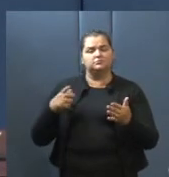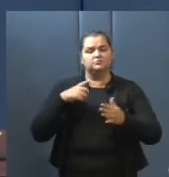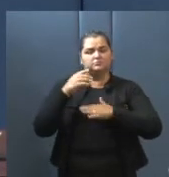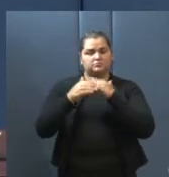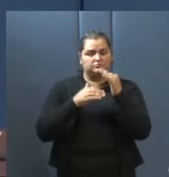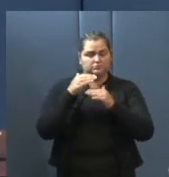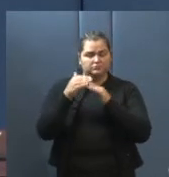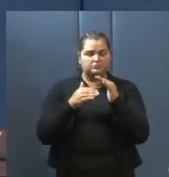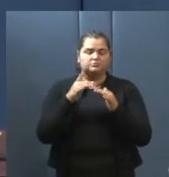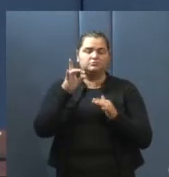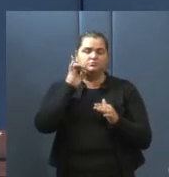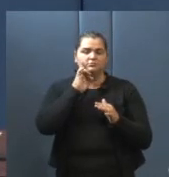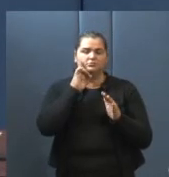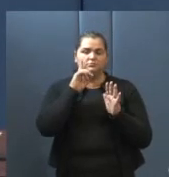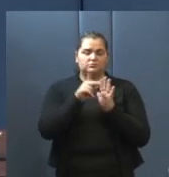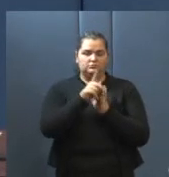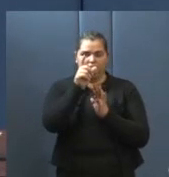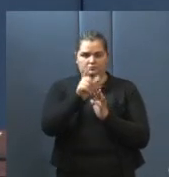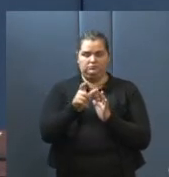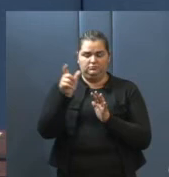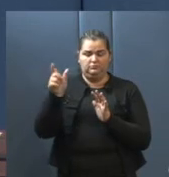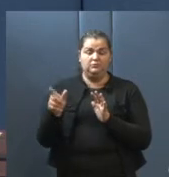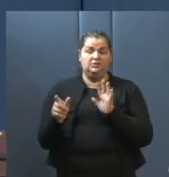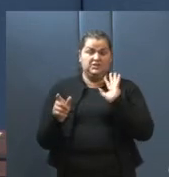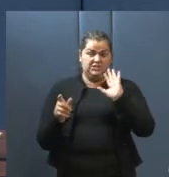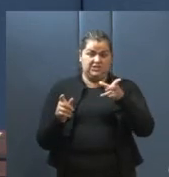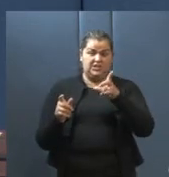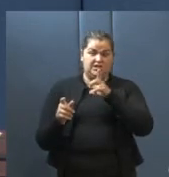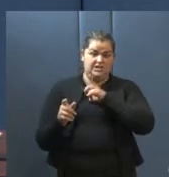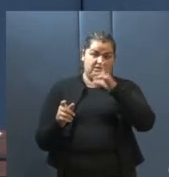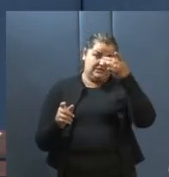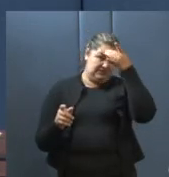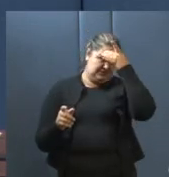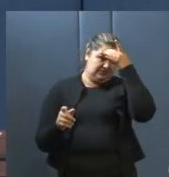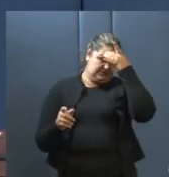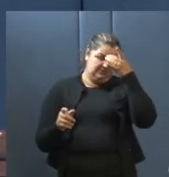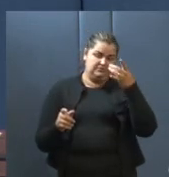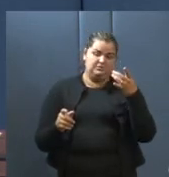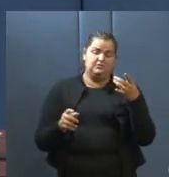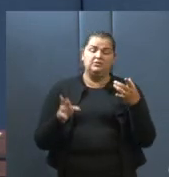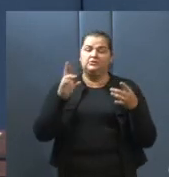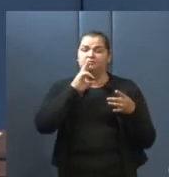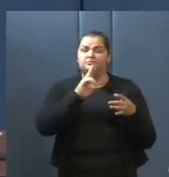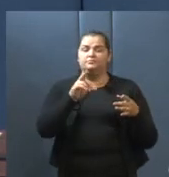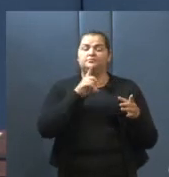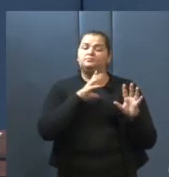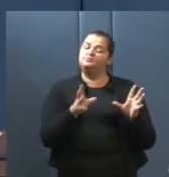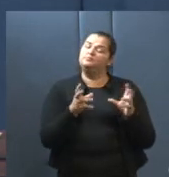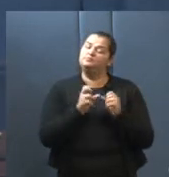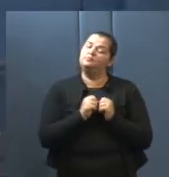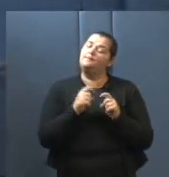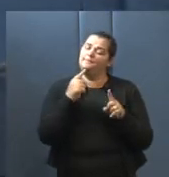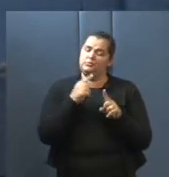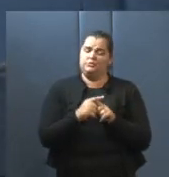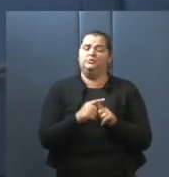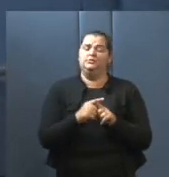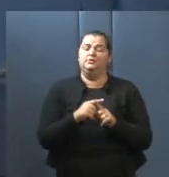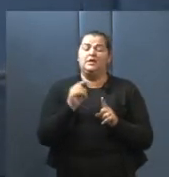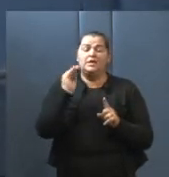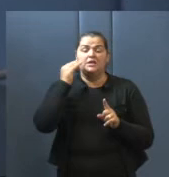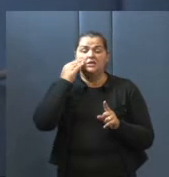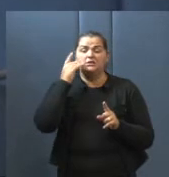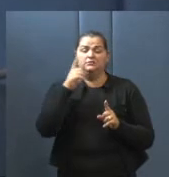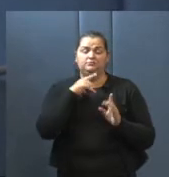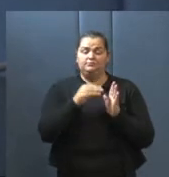imagino, agora com os indianos. Eles já se conscientizaram, enfim, as respostas que temos recebido são positivas. Eu entendo que